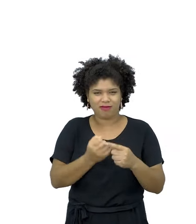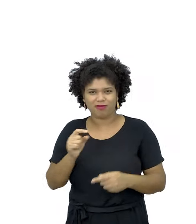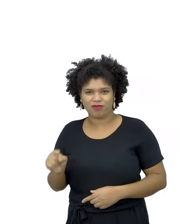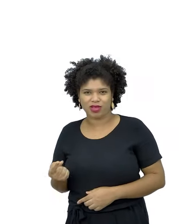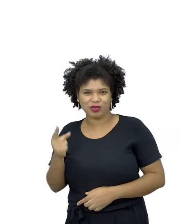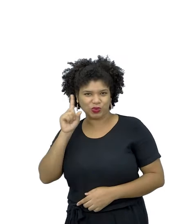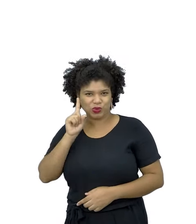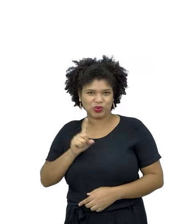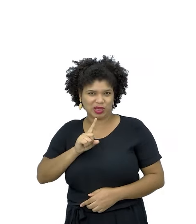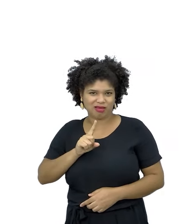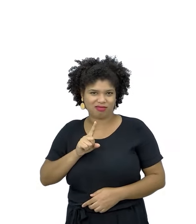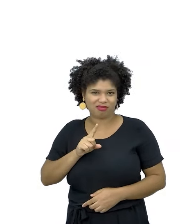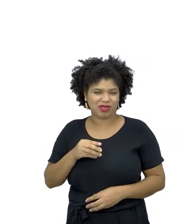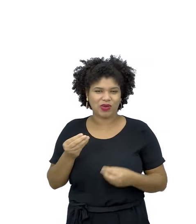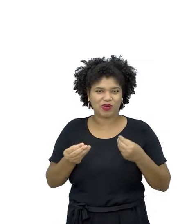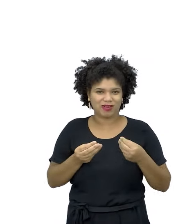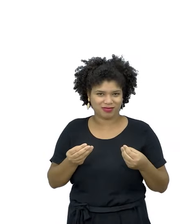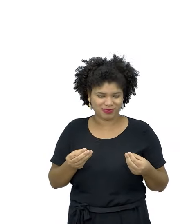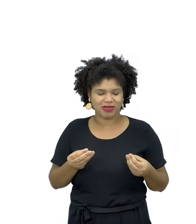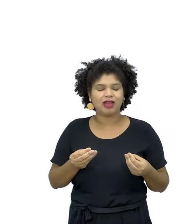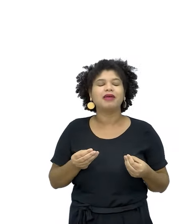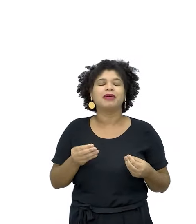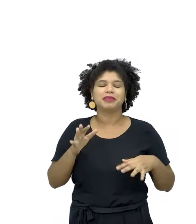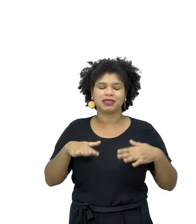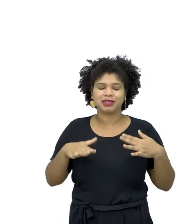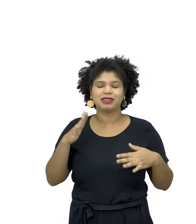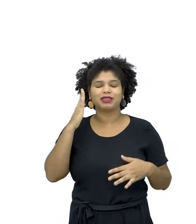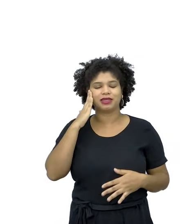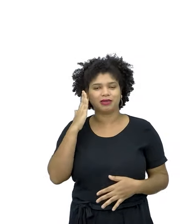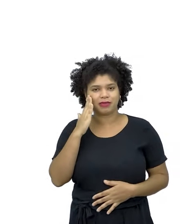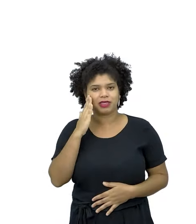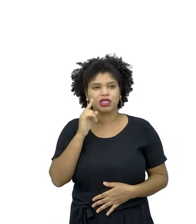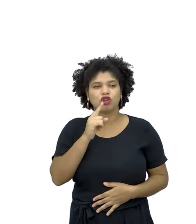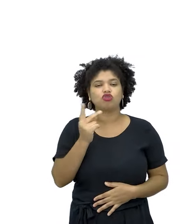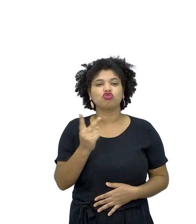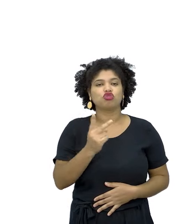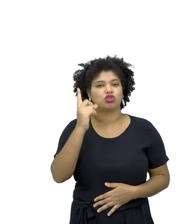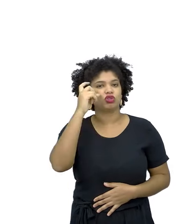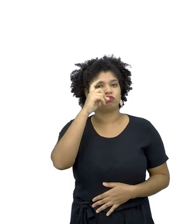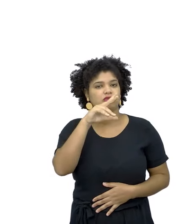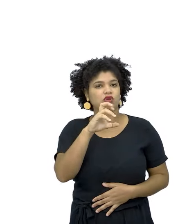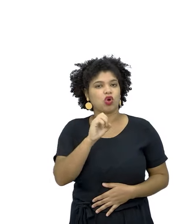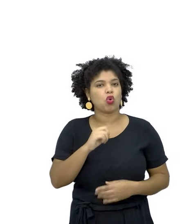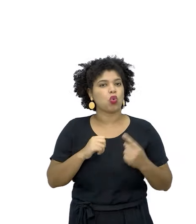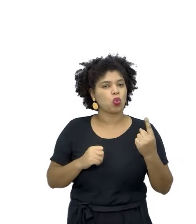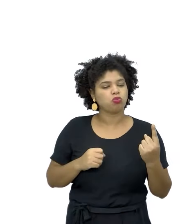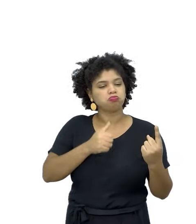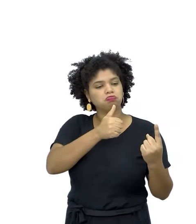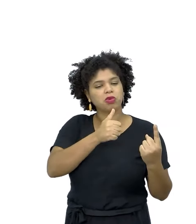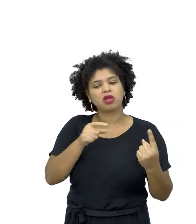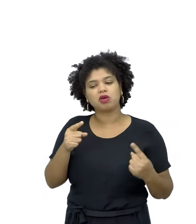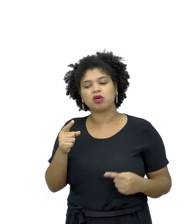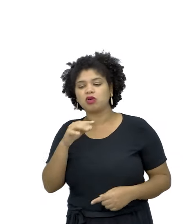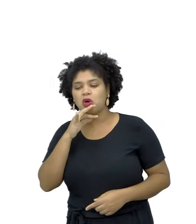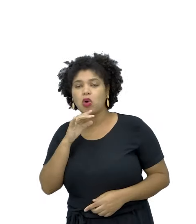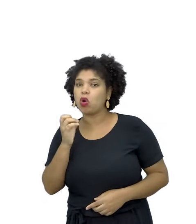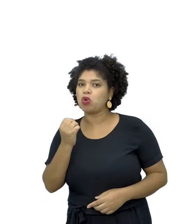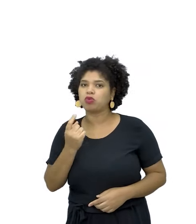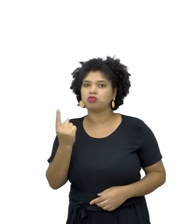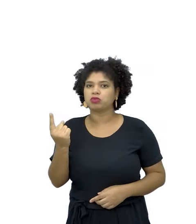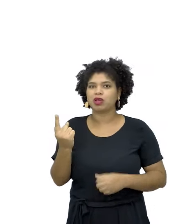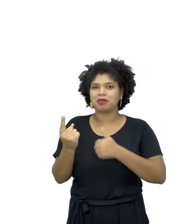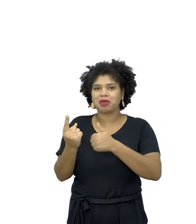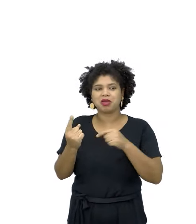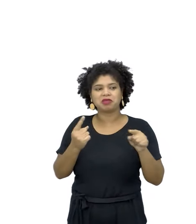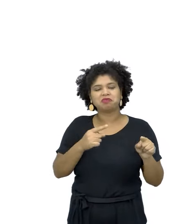forma desse número para nós racional, na forma decimal, e vou trabalhar também com as operações na forma o quê? Dos números na forma fracionária.